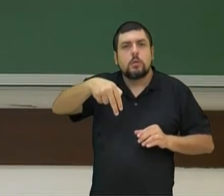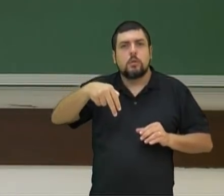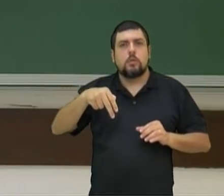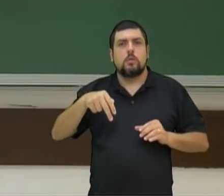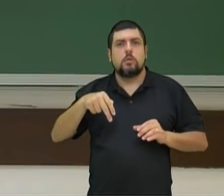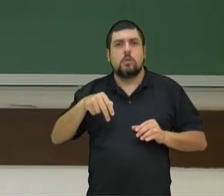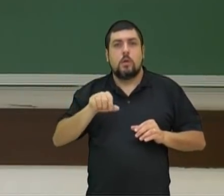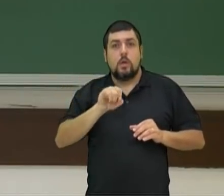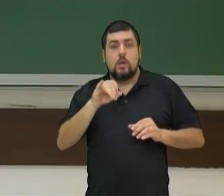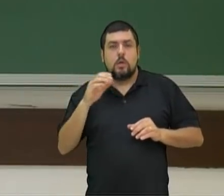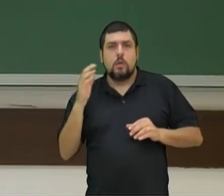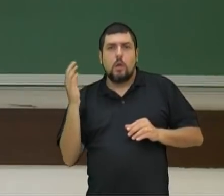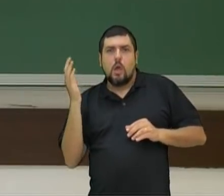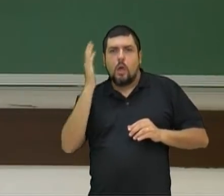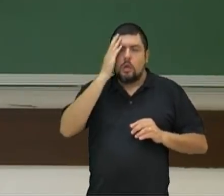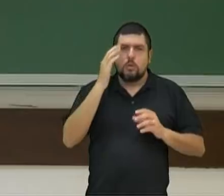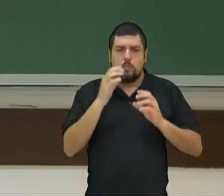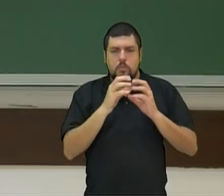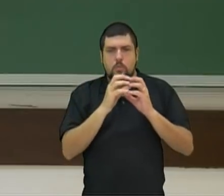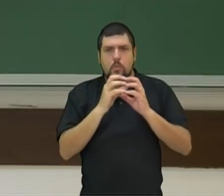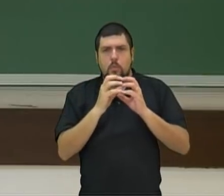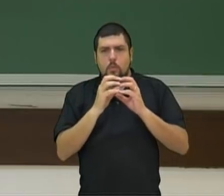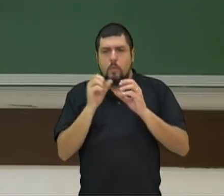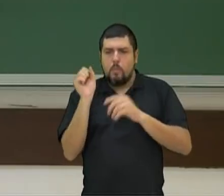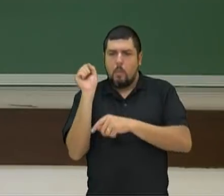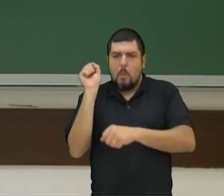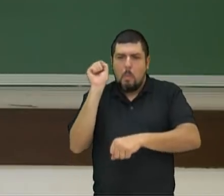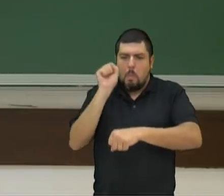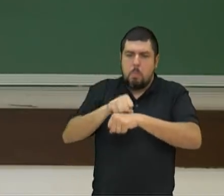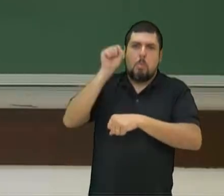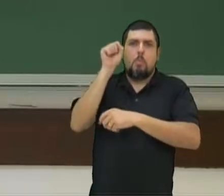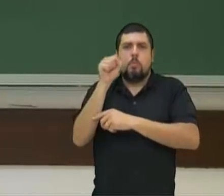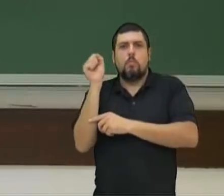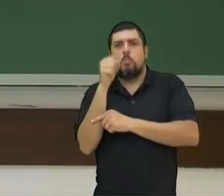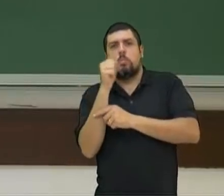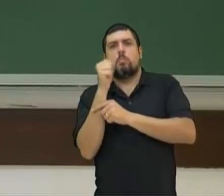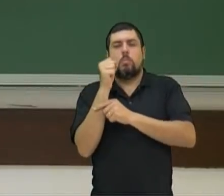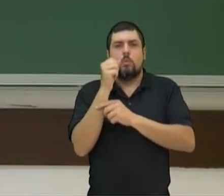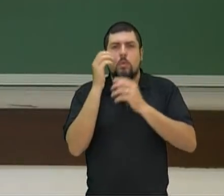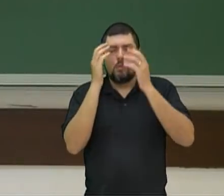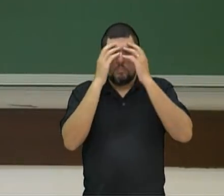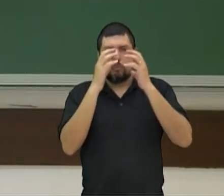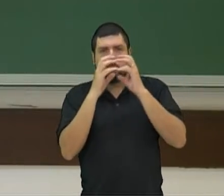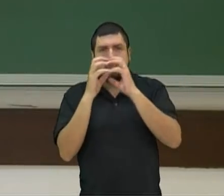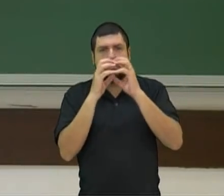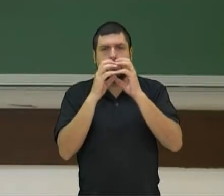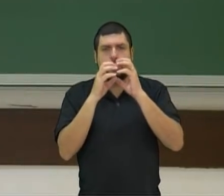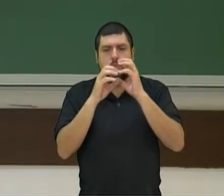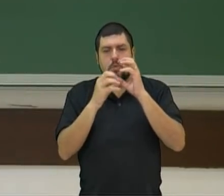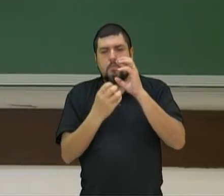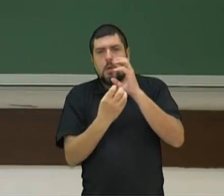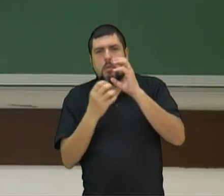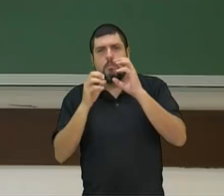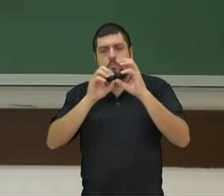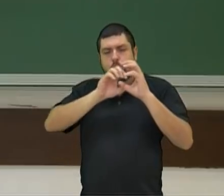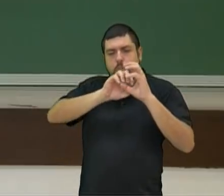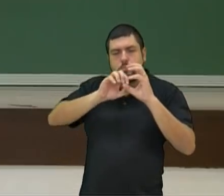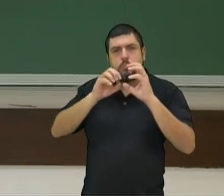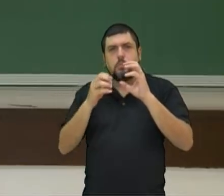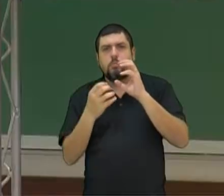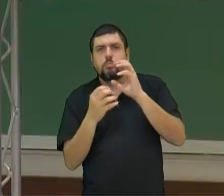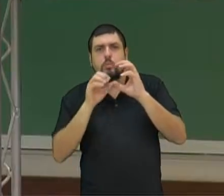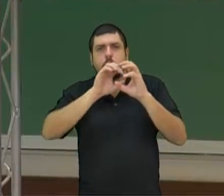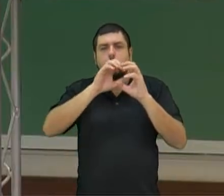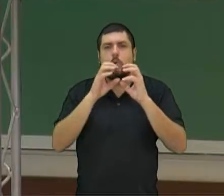batida nesta região do encéfalo, cérebro, cerebelo e tronco encefálico,